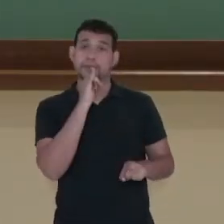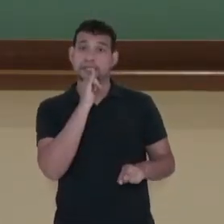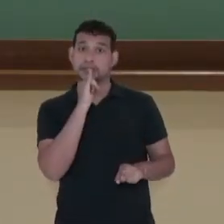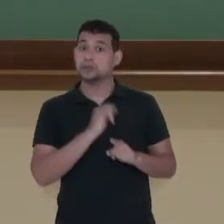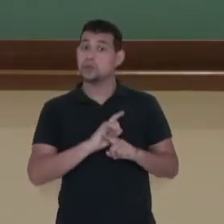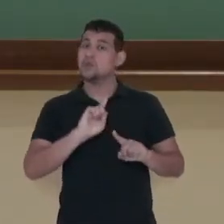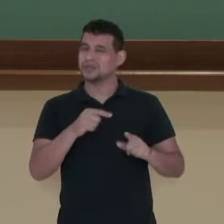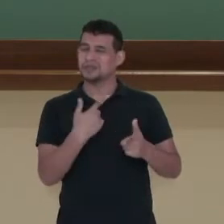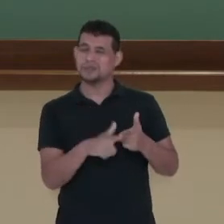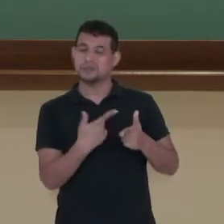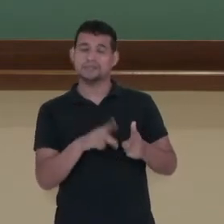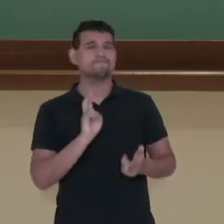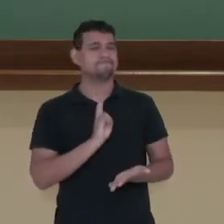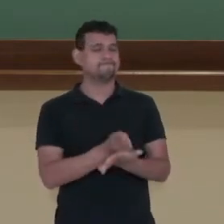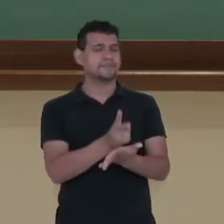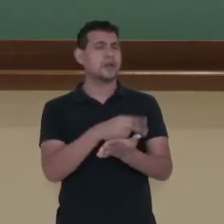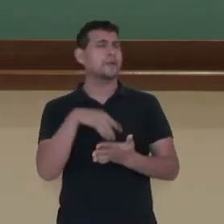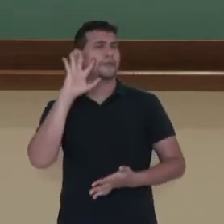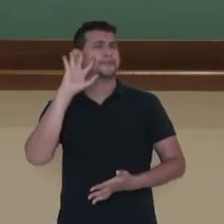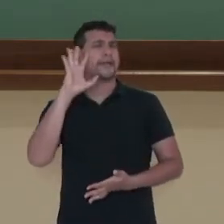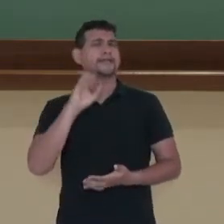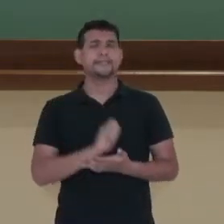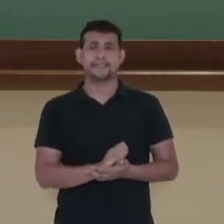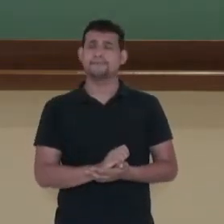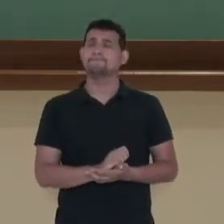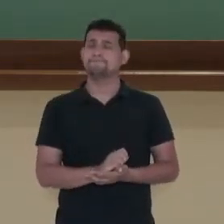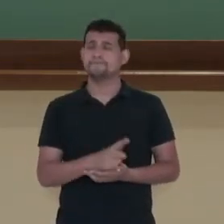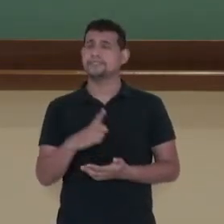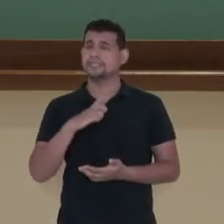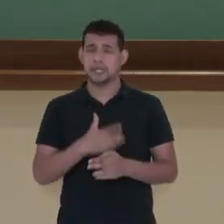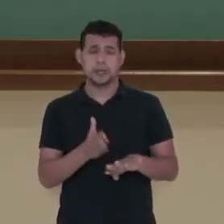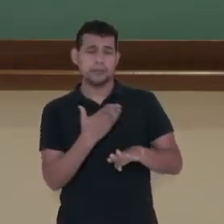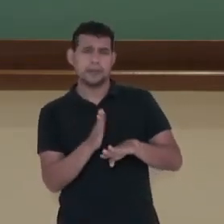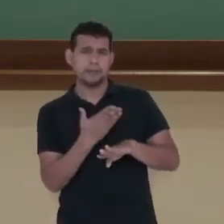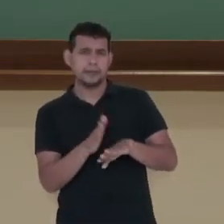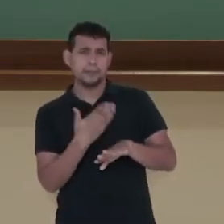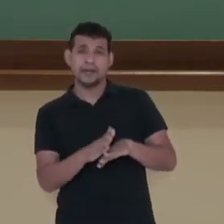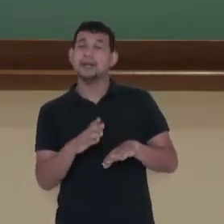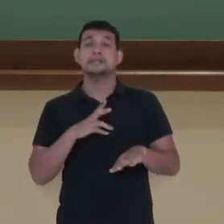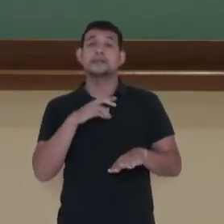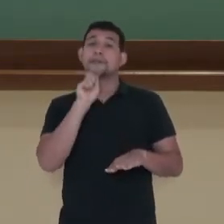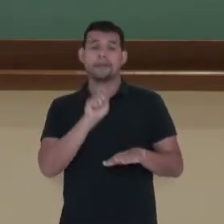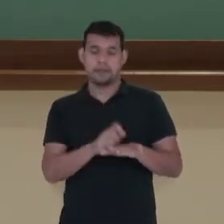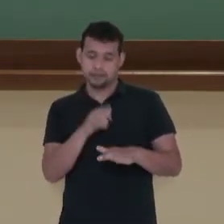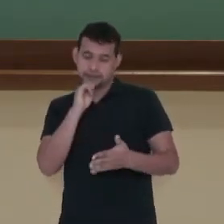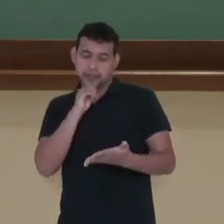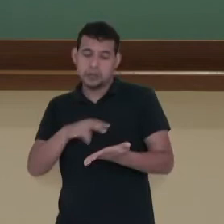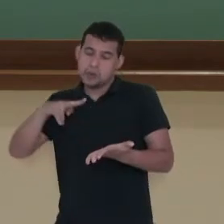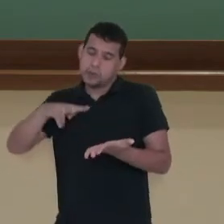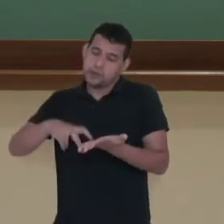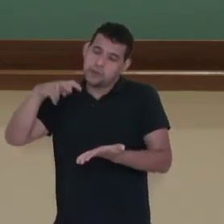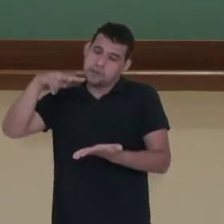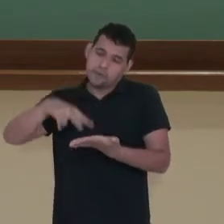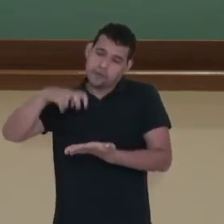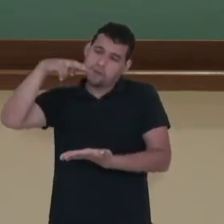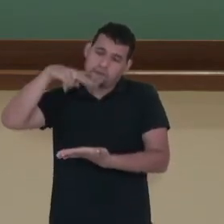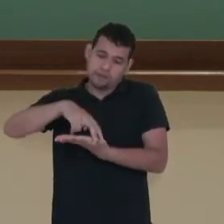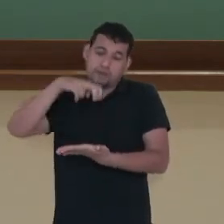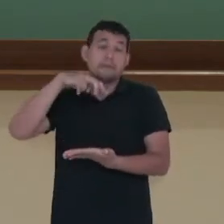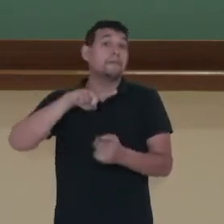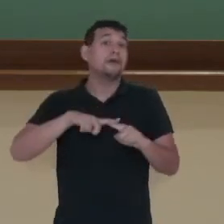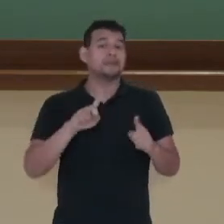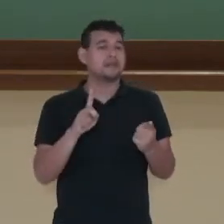outro problema que nós temos aí, envolve sim a prática do parkour, entretanto essa